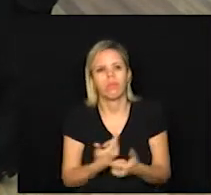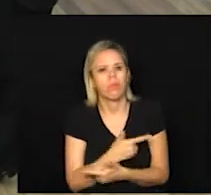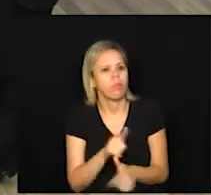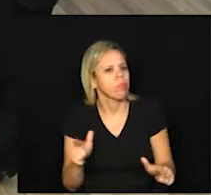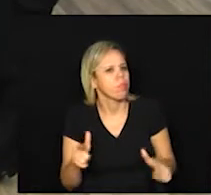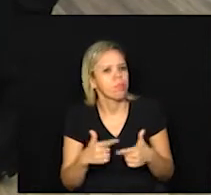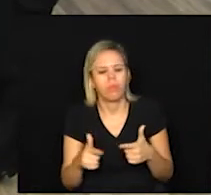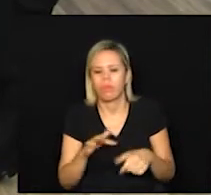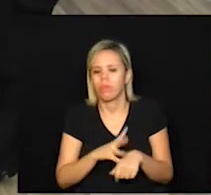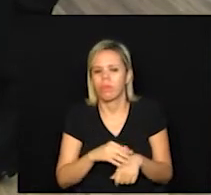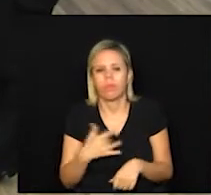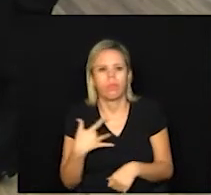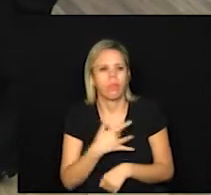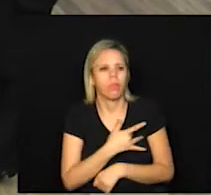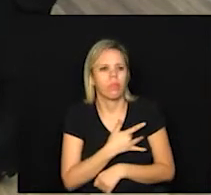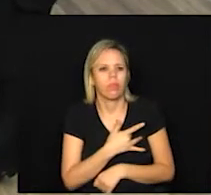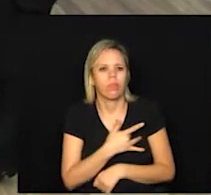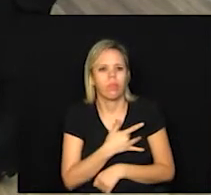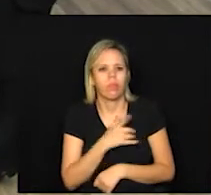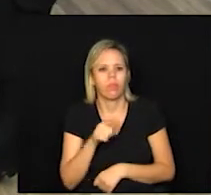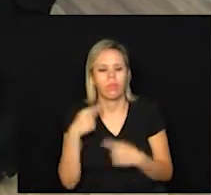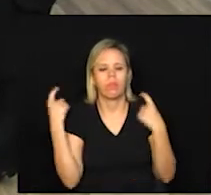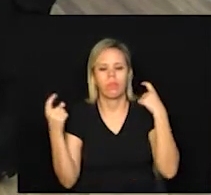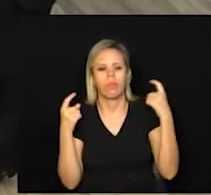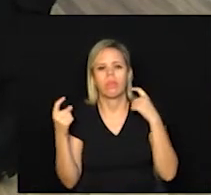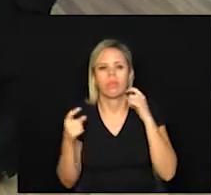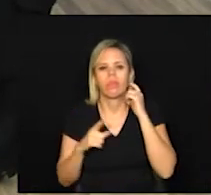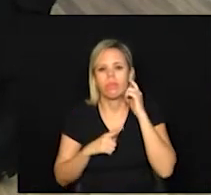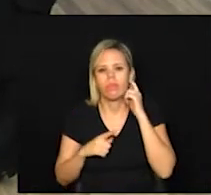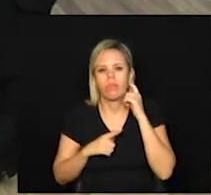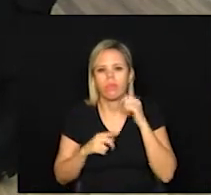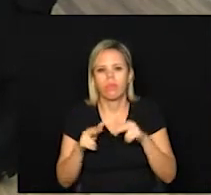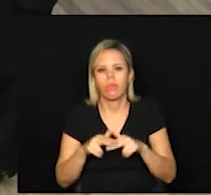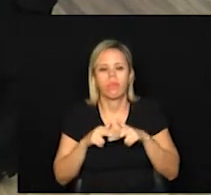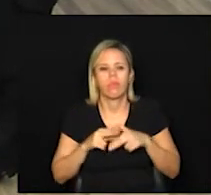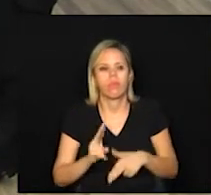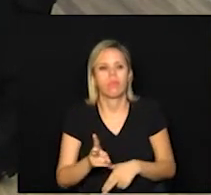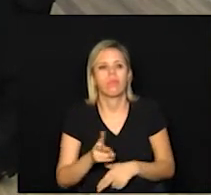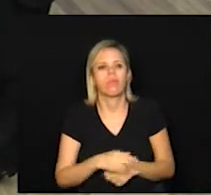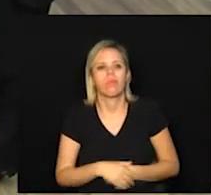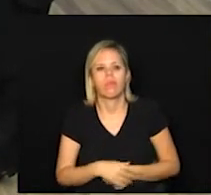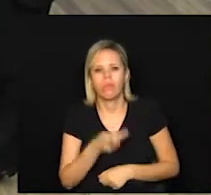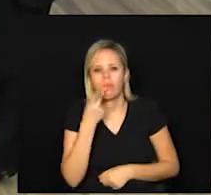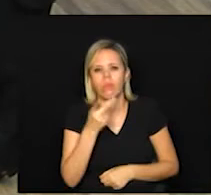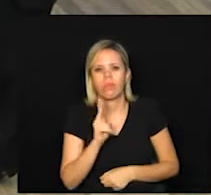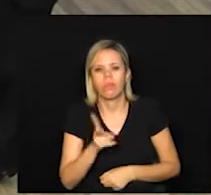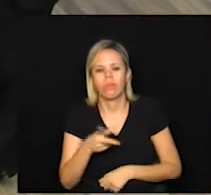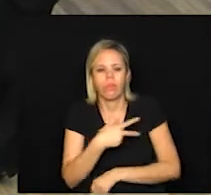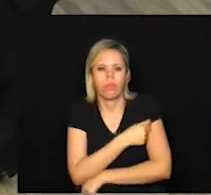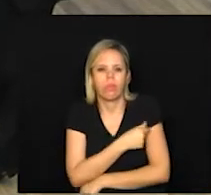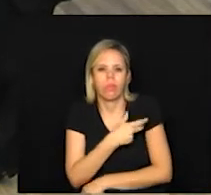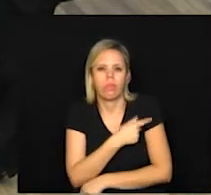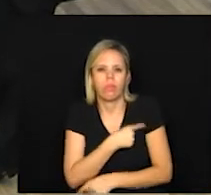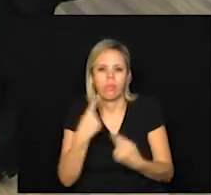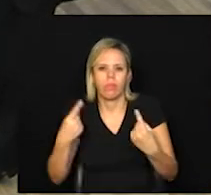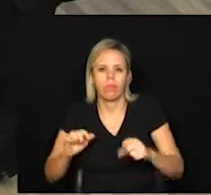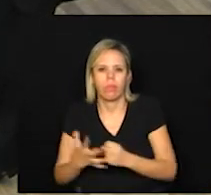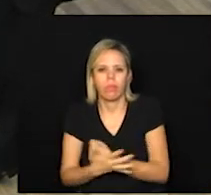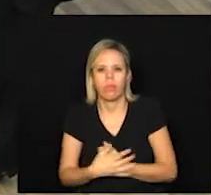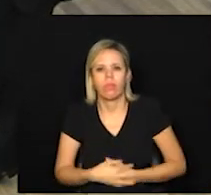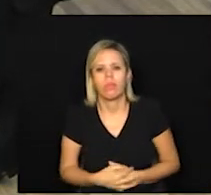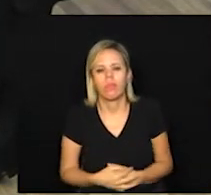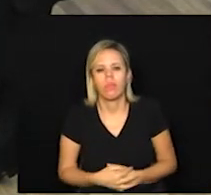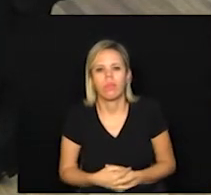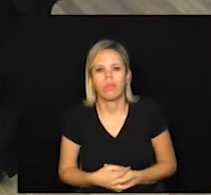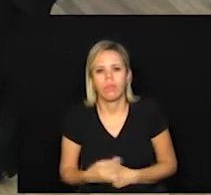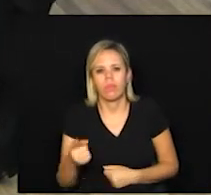tinha comorbidades, então é uma preocupação que a gente tem, por isso que a gente sempre fala aqui sobre a vacinação contra a Covid-19,